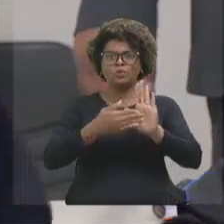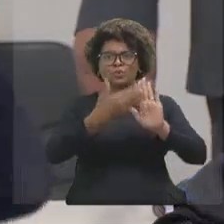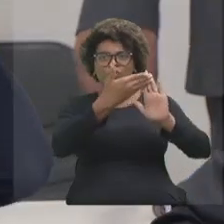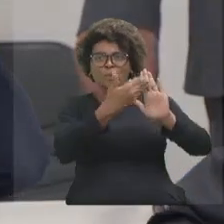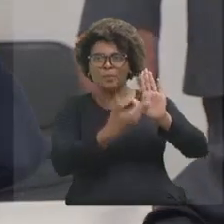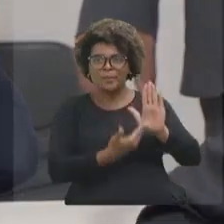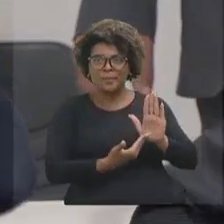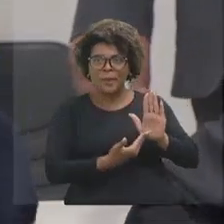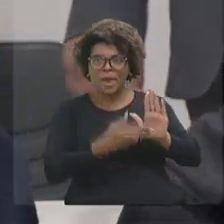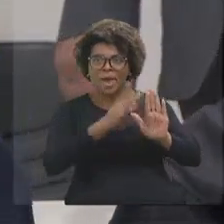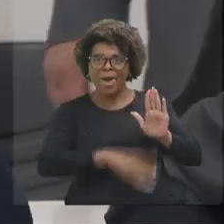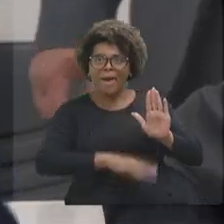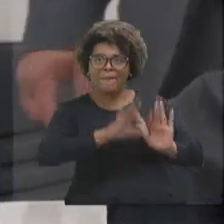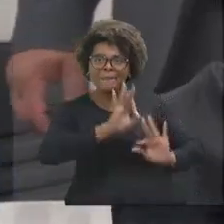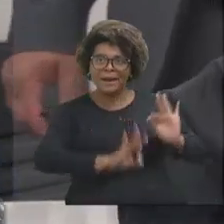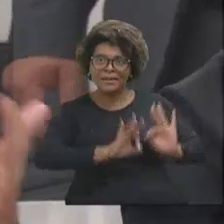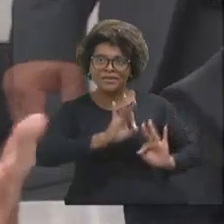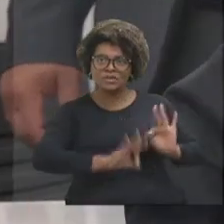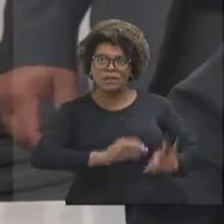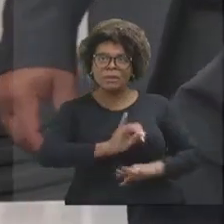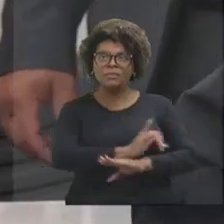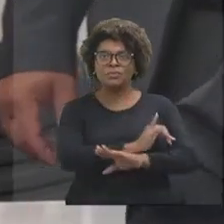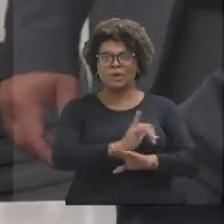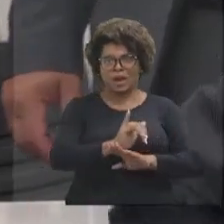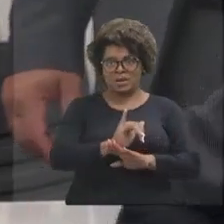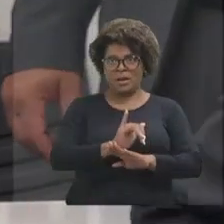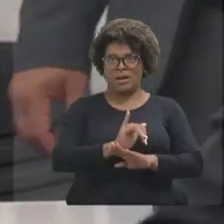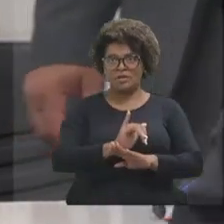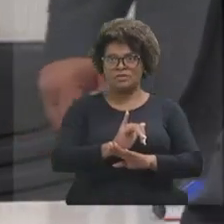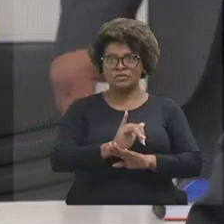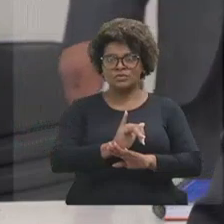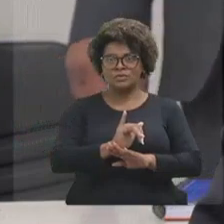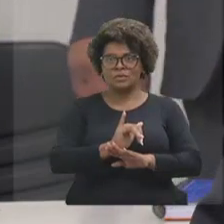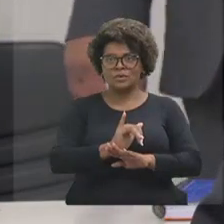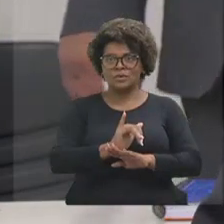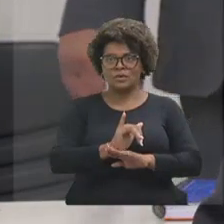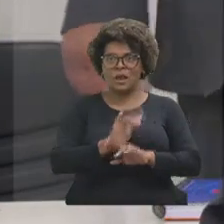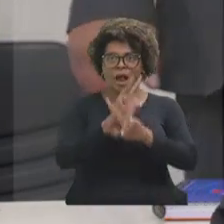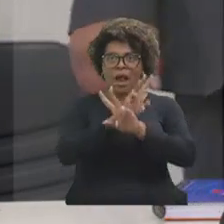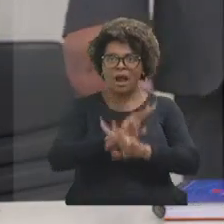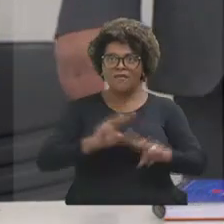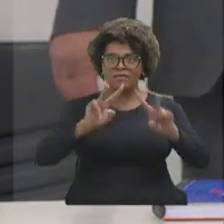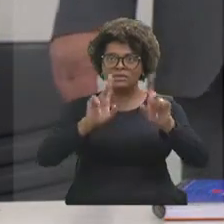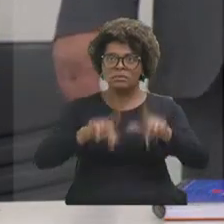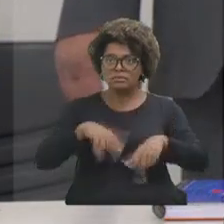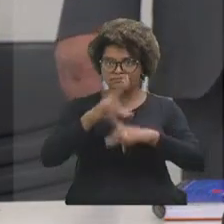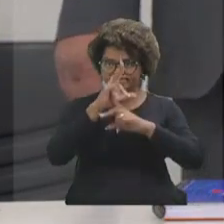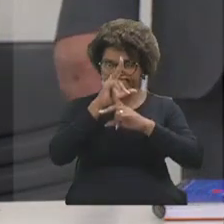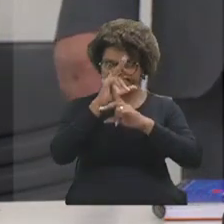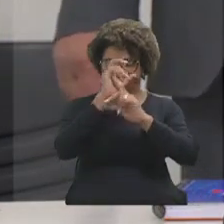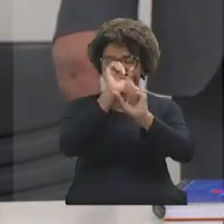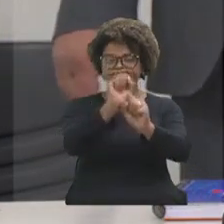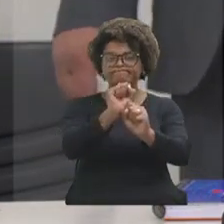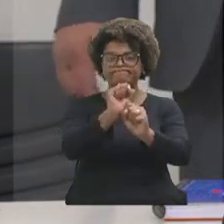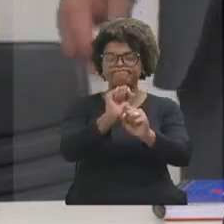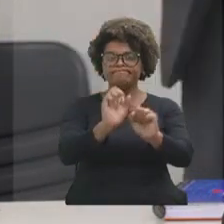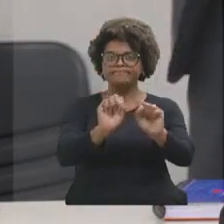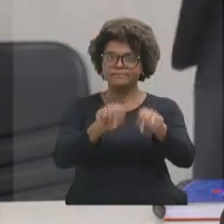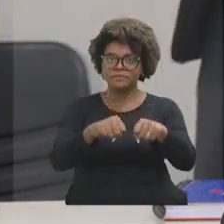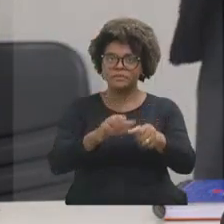estratégico a nossa visão é uma visão é muito forte né É